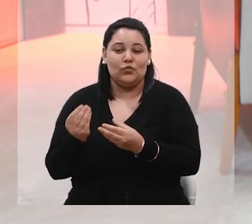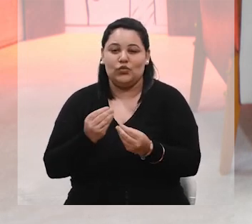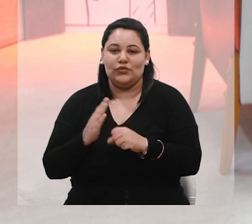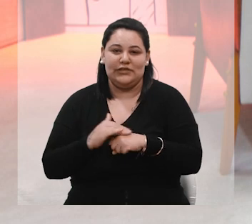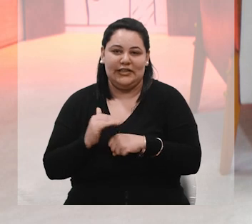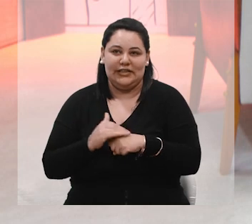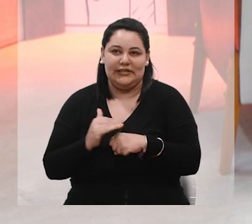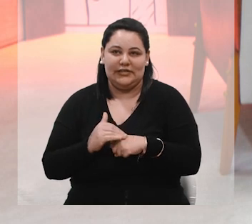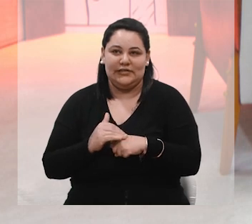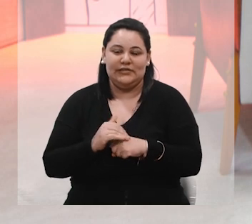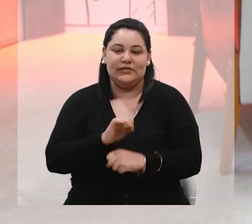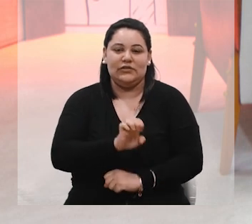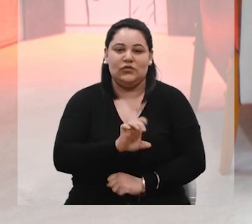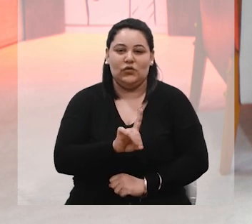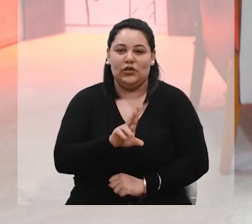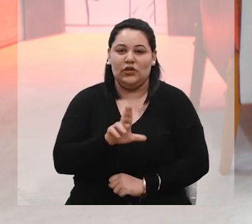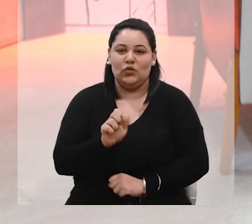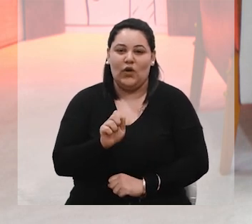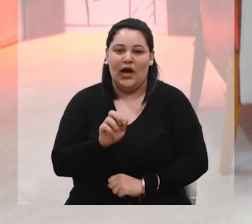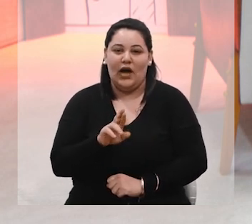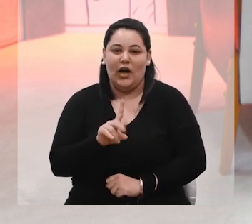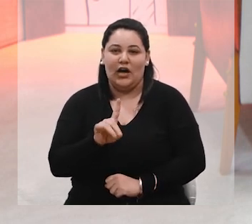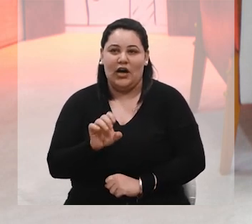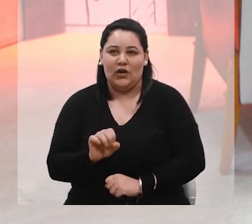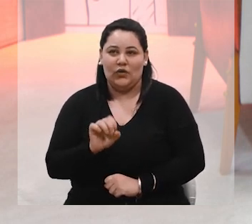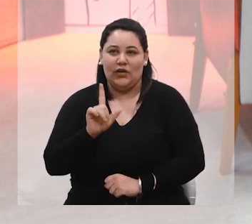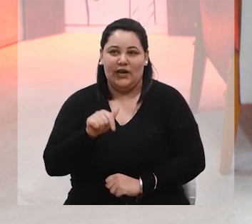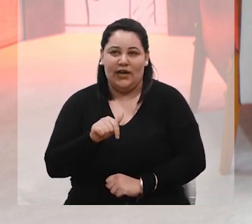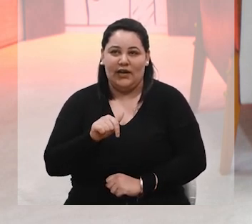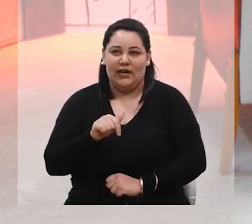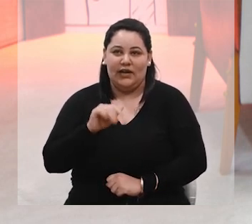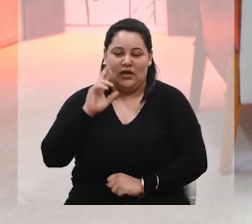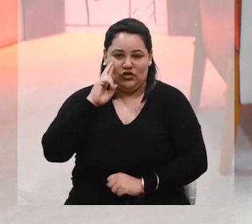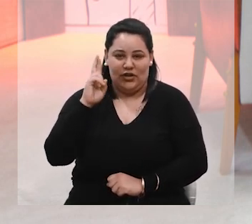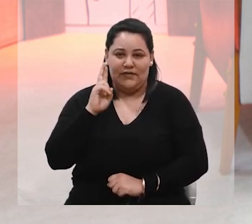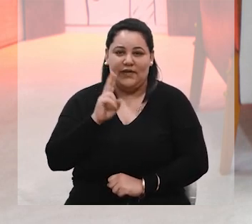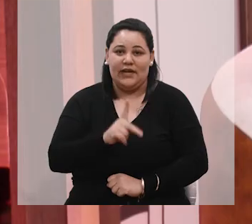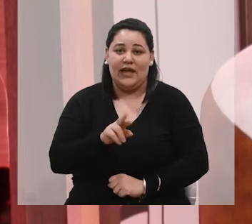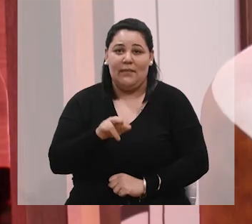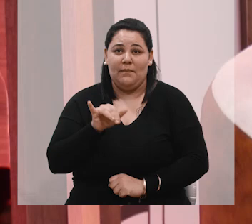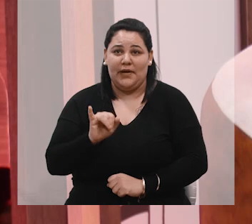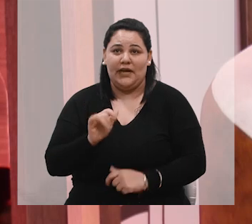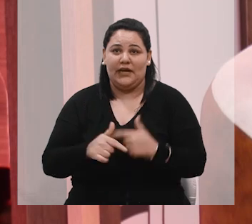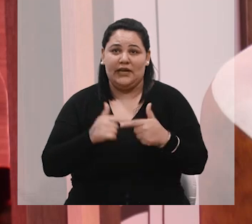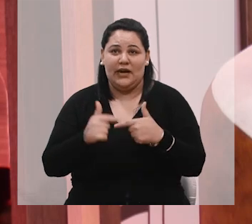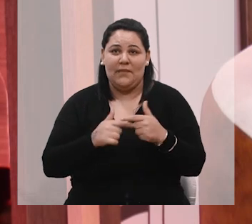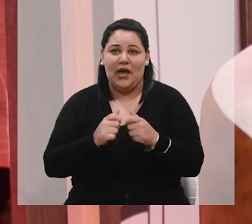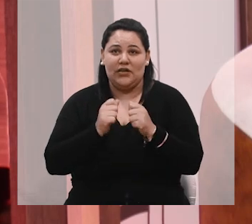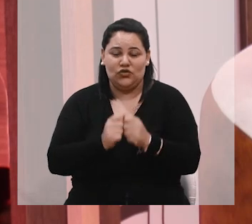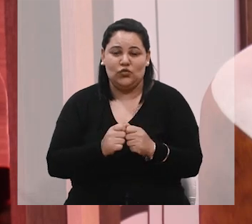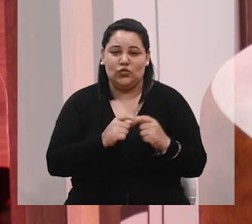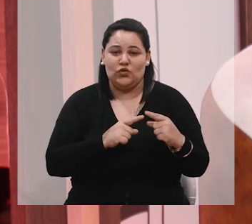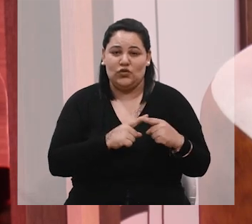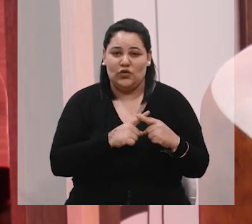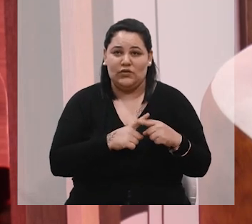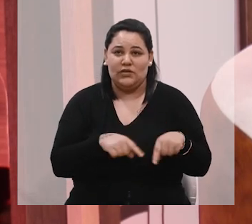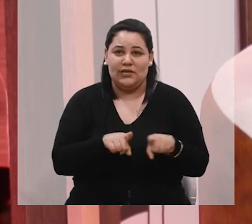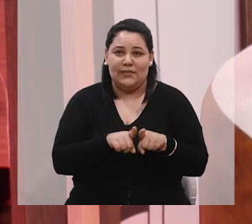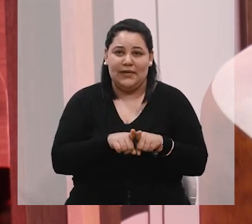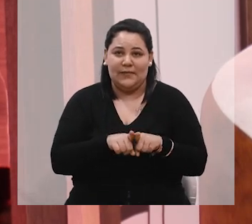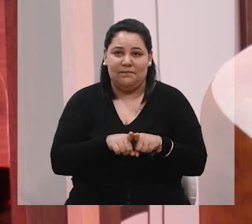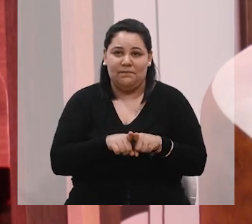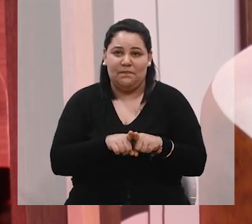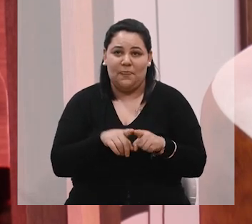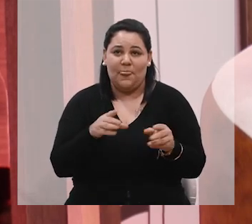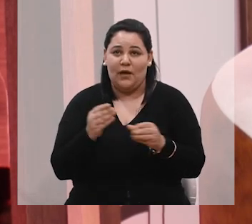assim. O Eduardo, que é o editor, o proprietário, e a Priscila, que é a companheira dele que trabalha junto, é sócia. Eles são